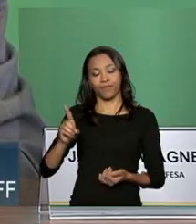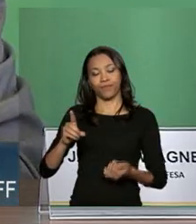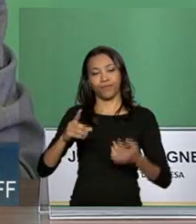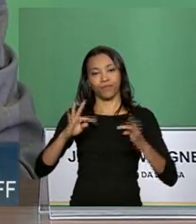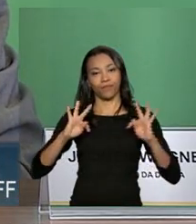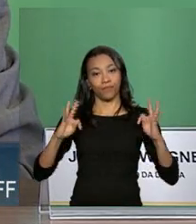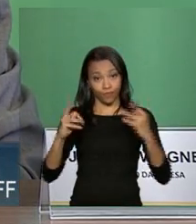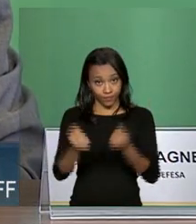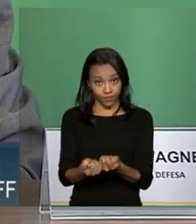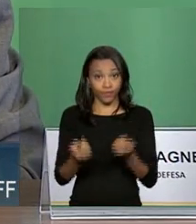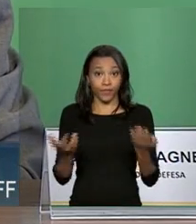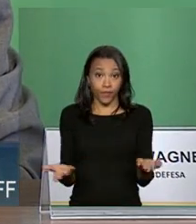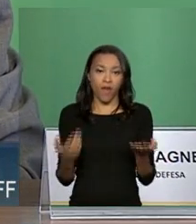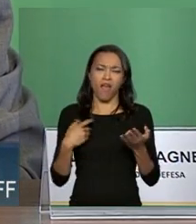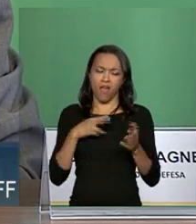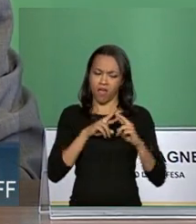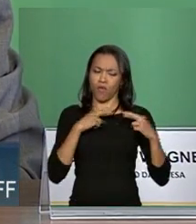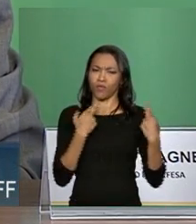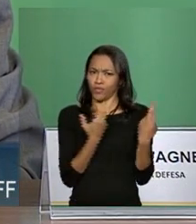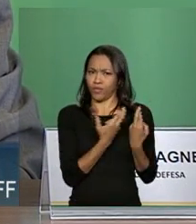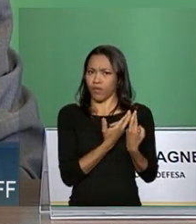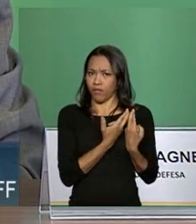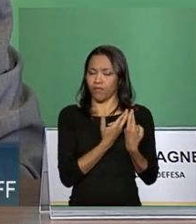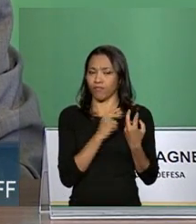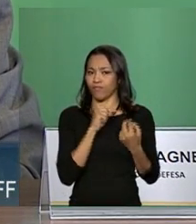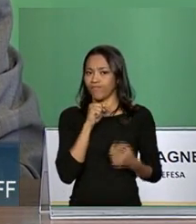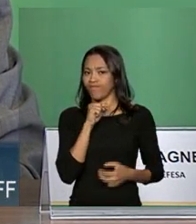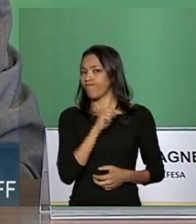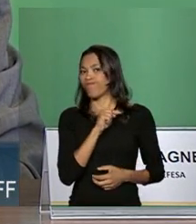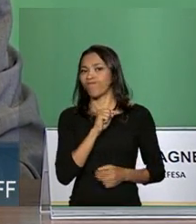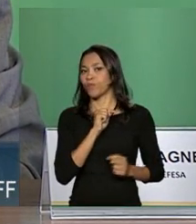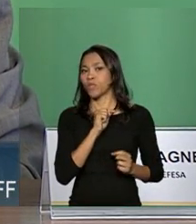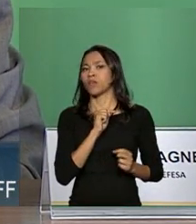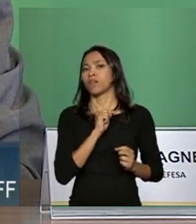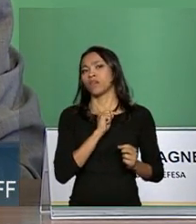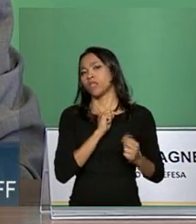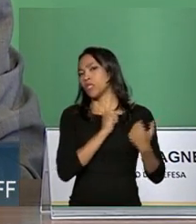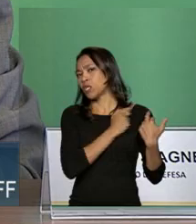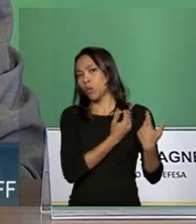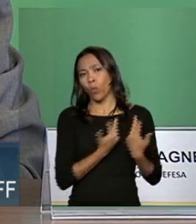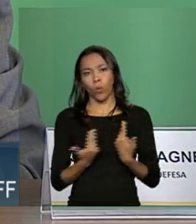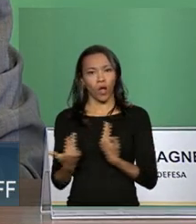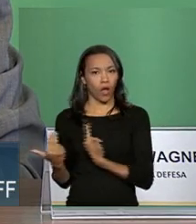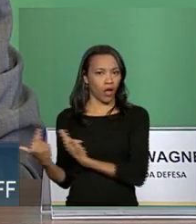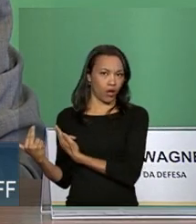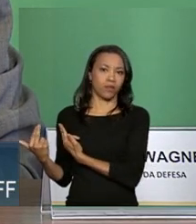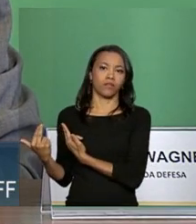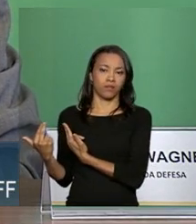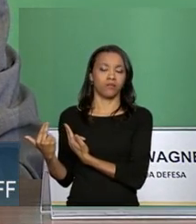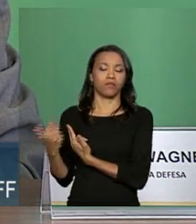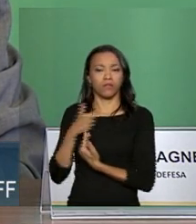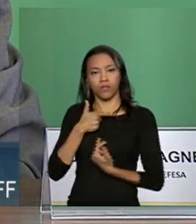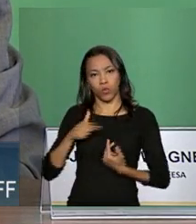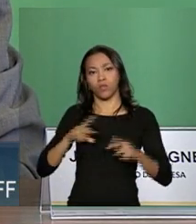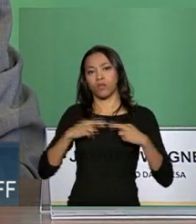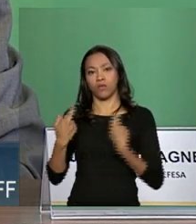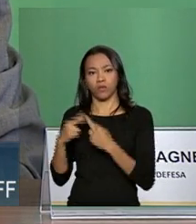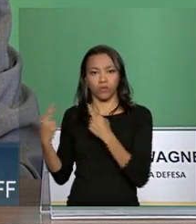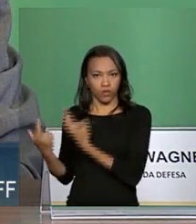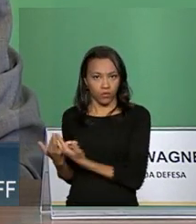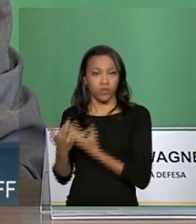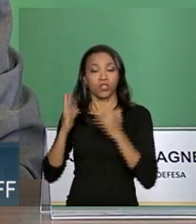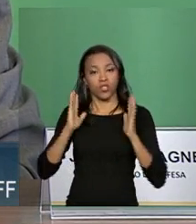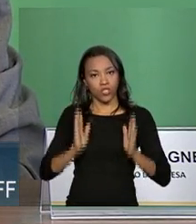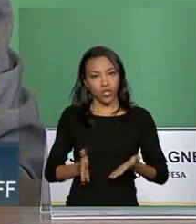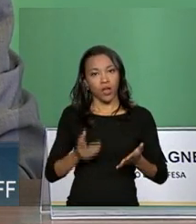Na verdade, a reunião se manteve no padrão das outras. Basicamente, nós analisamos a